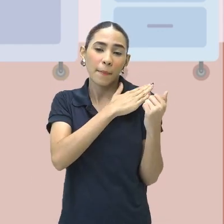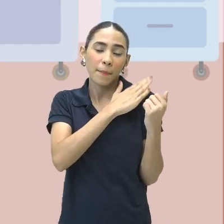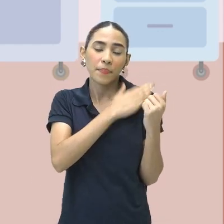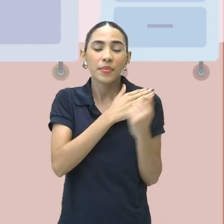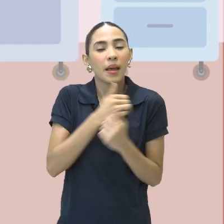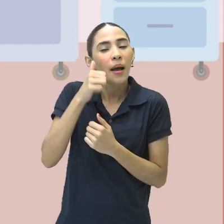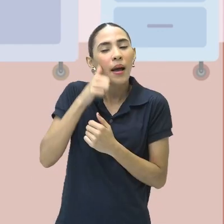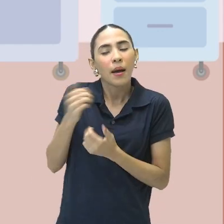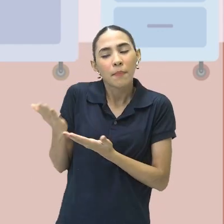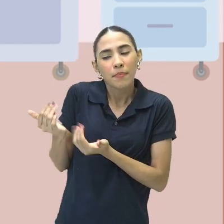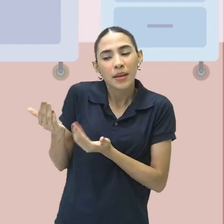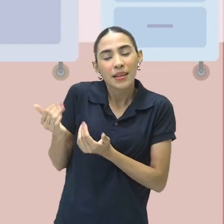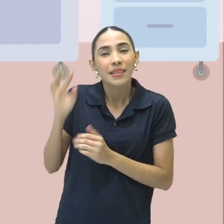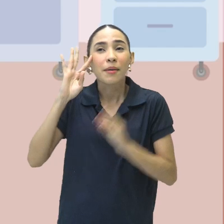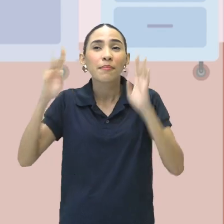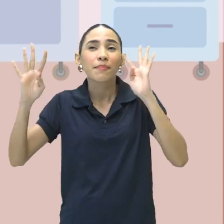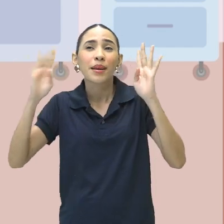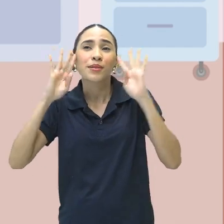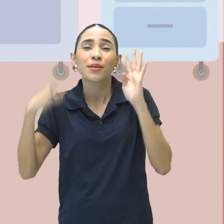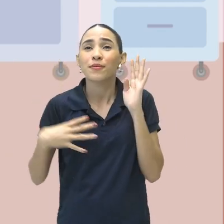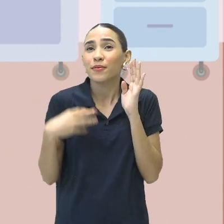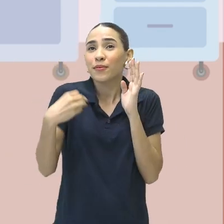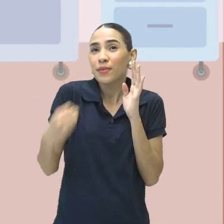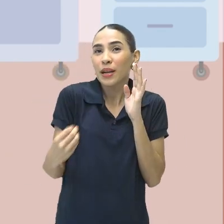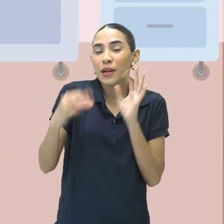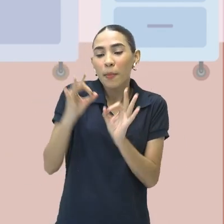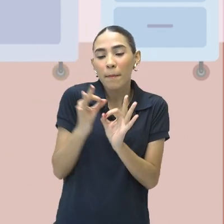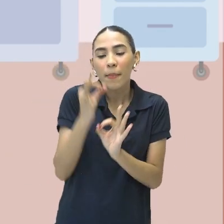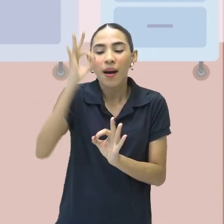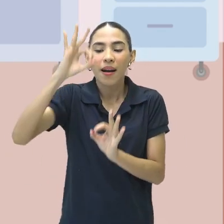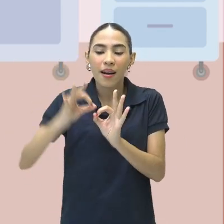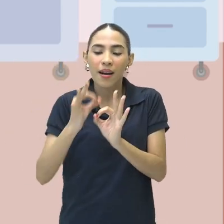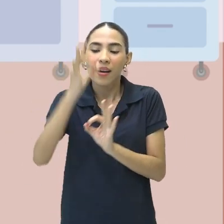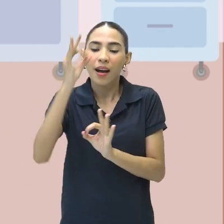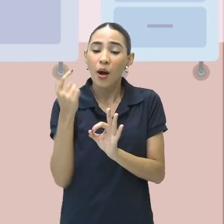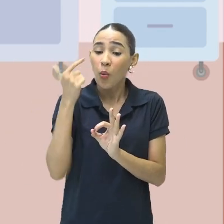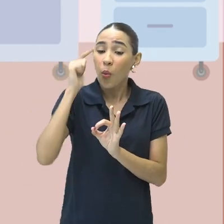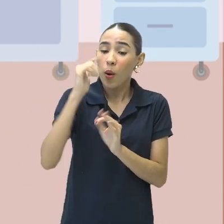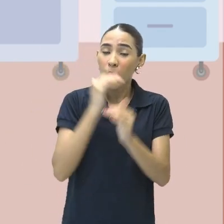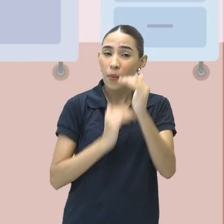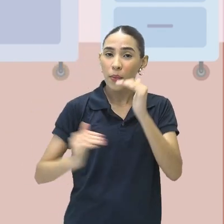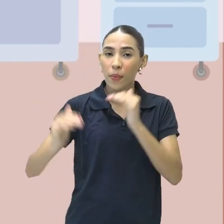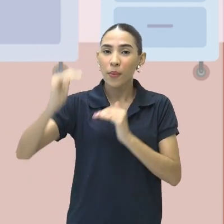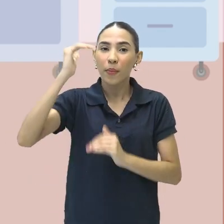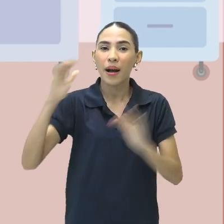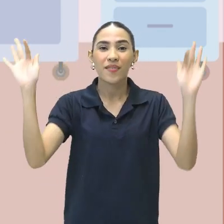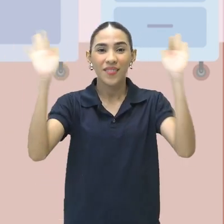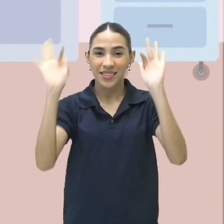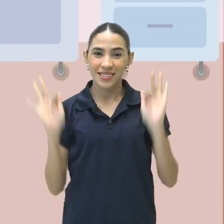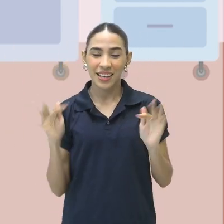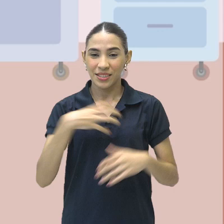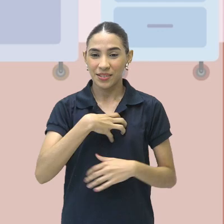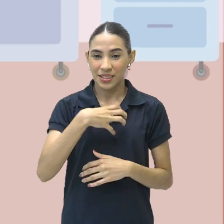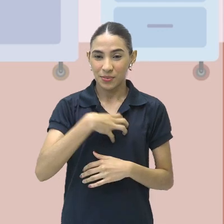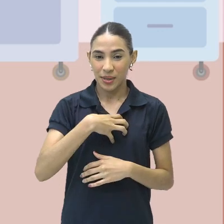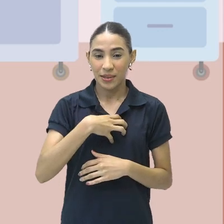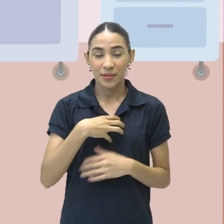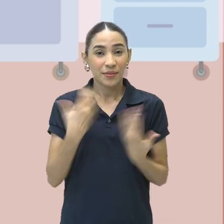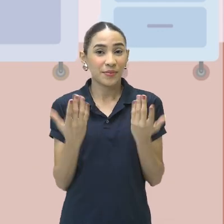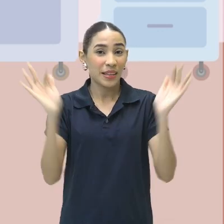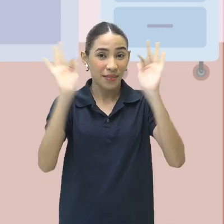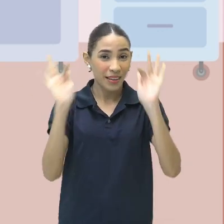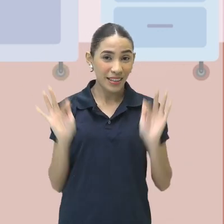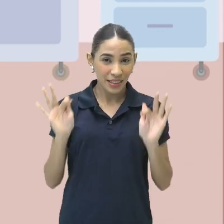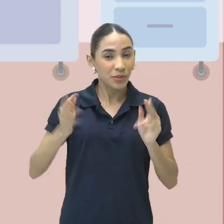moça pensou nos lindos filhos que teceria para aumentar ainda mais a sua felicidade. E feliz